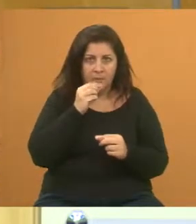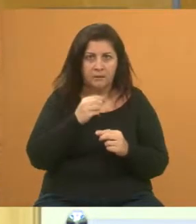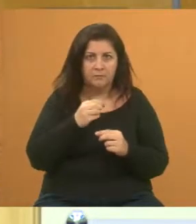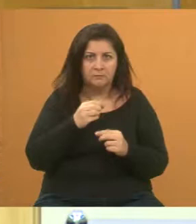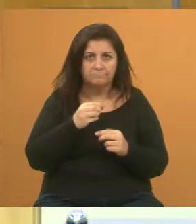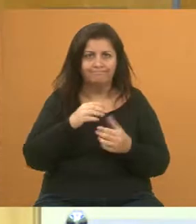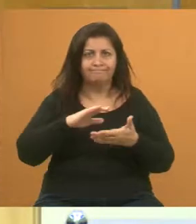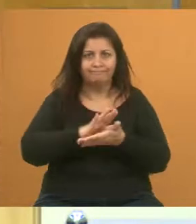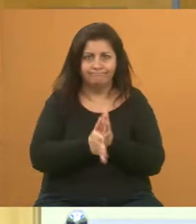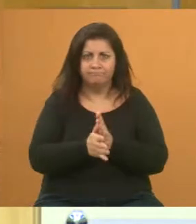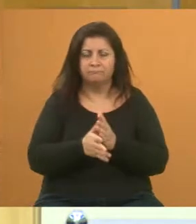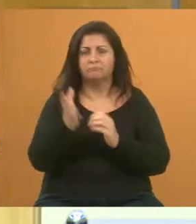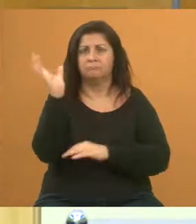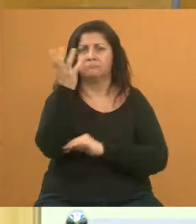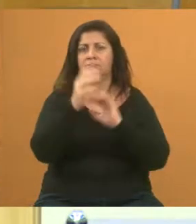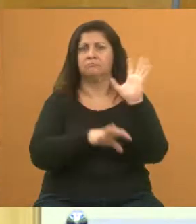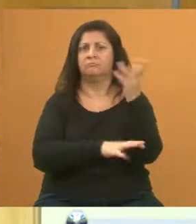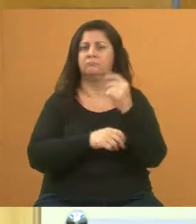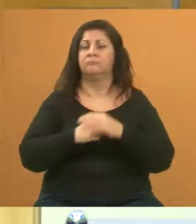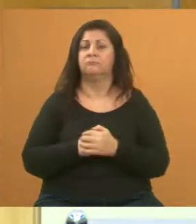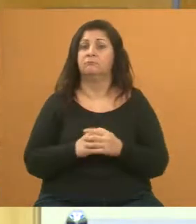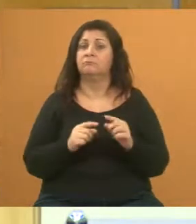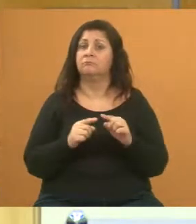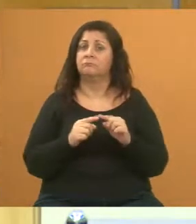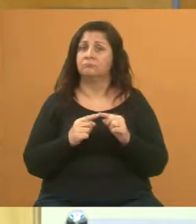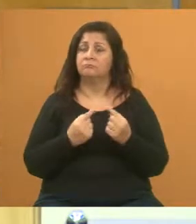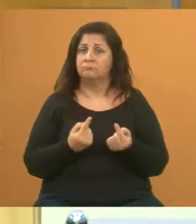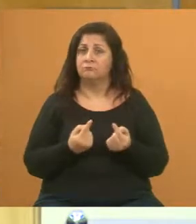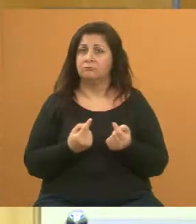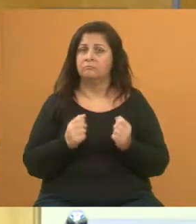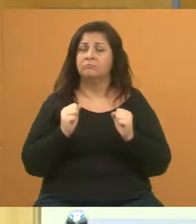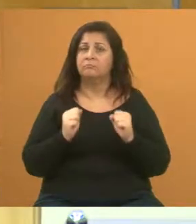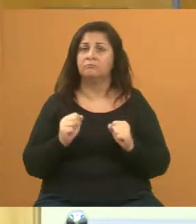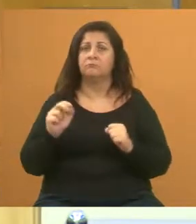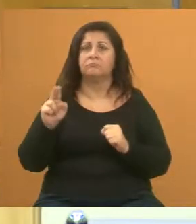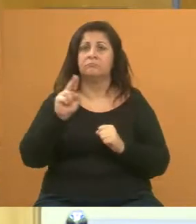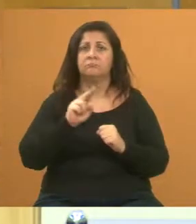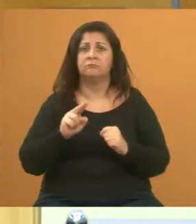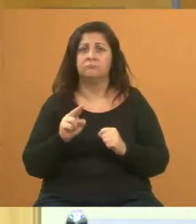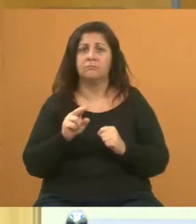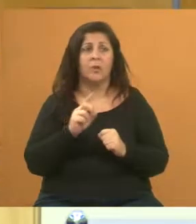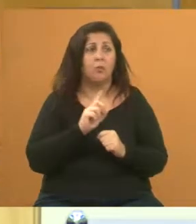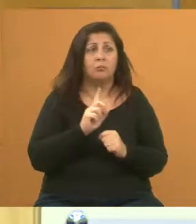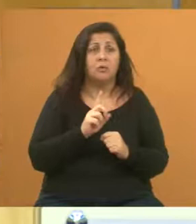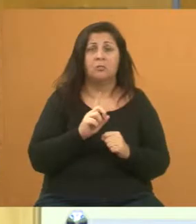meio ambiente, mas é um instrumento que ele pode ser trocado ou não usado.